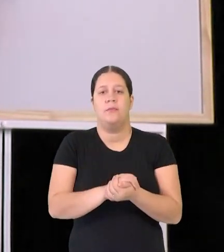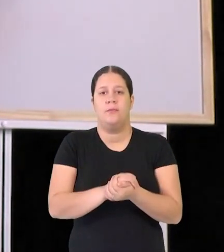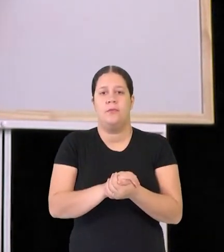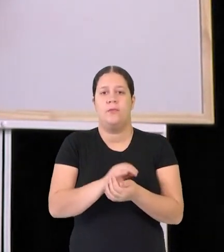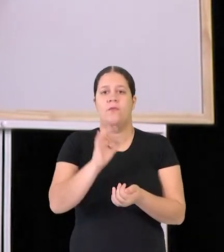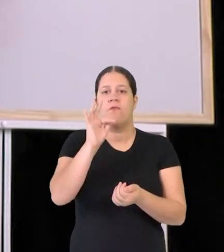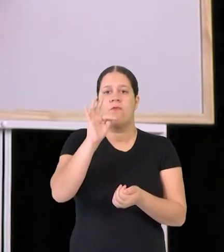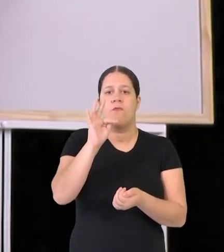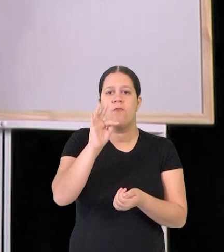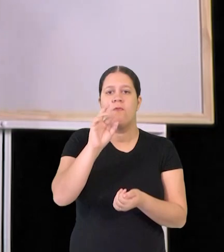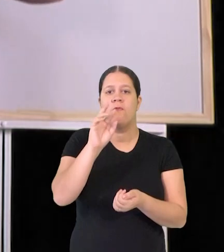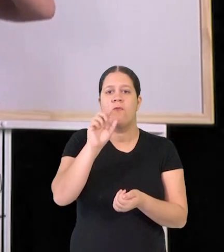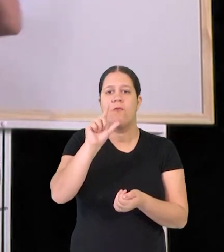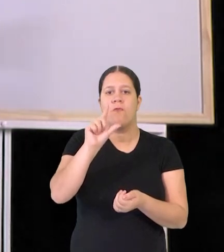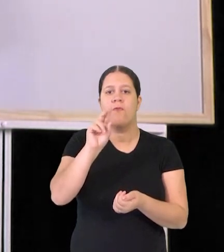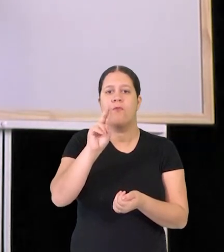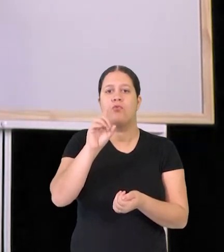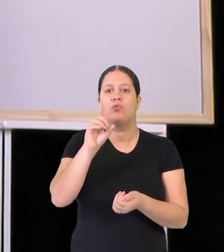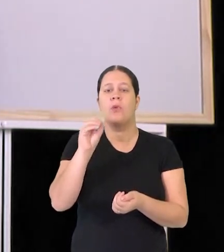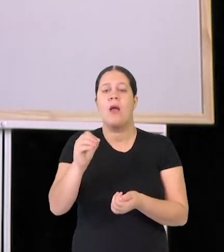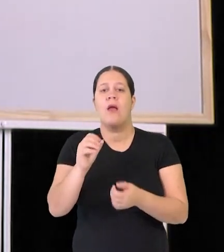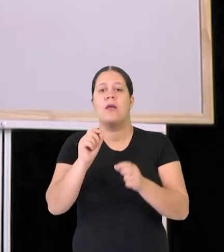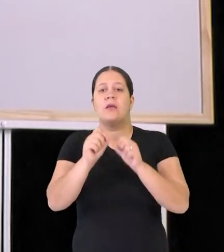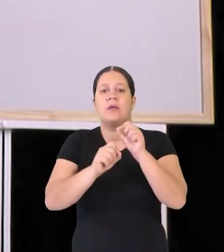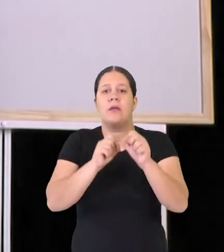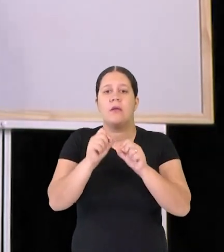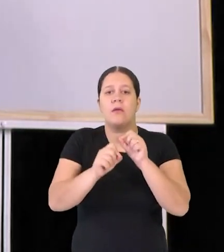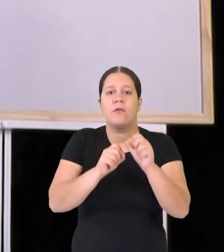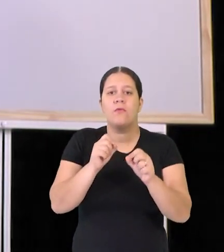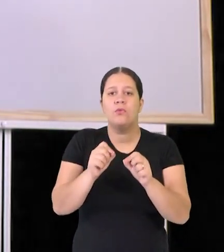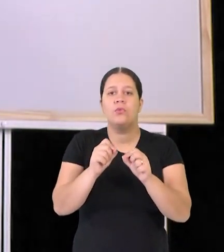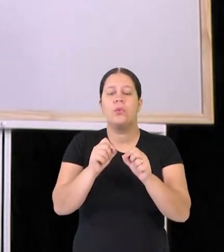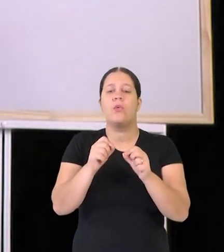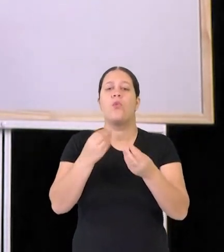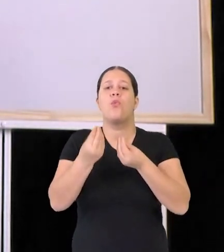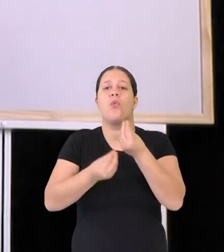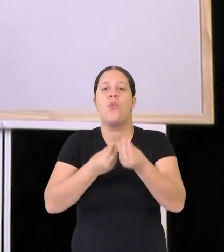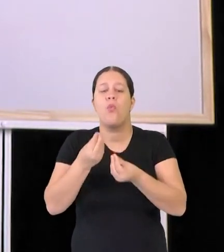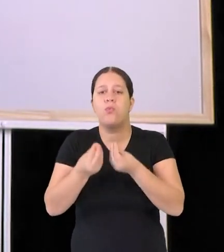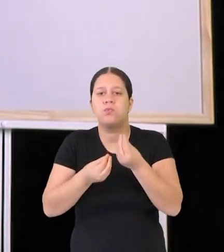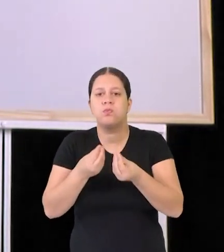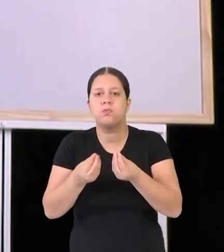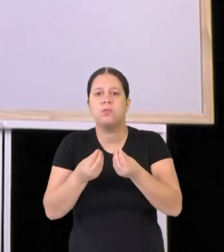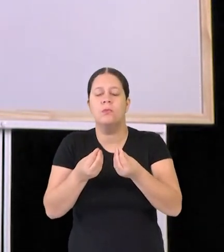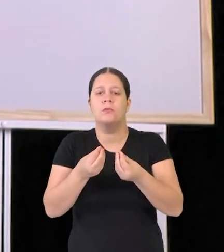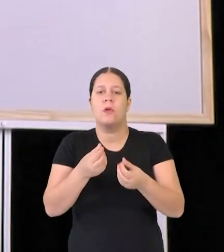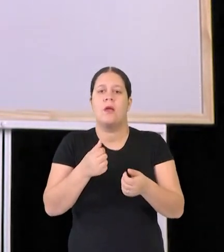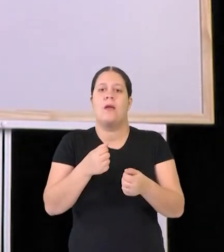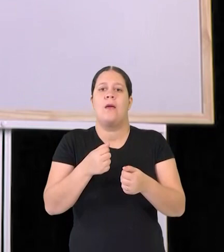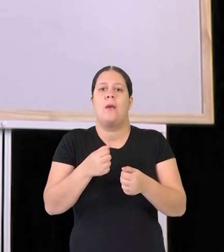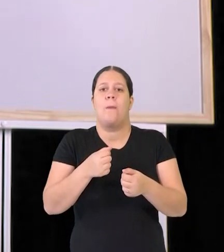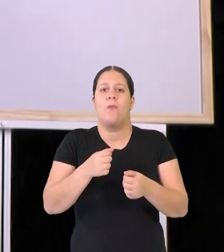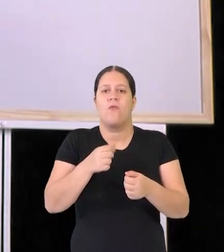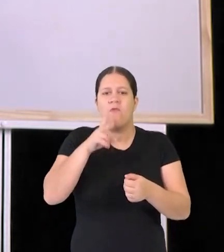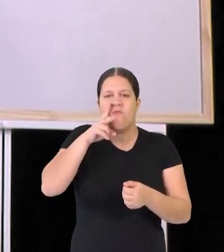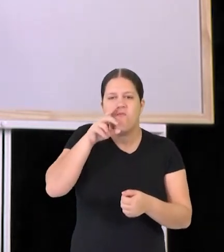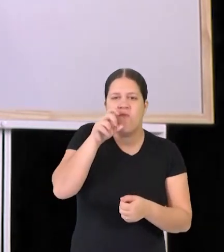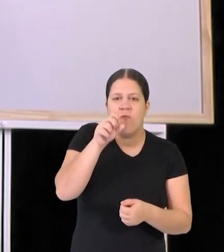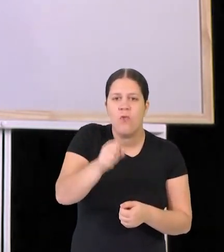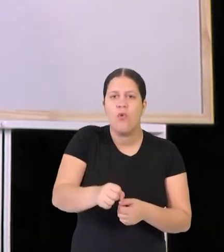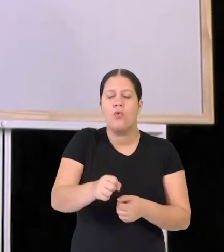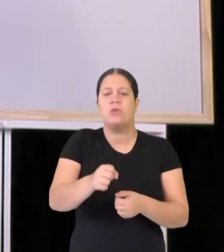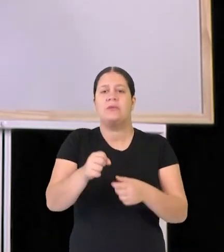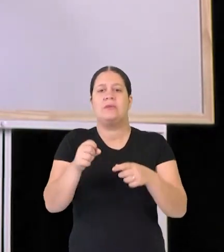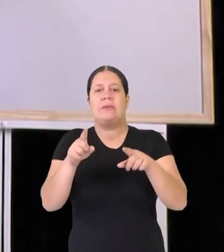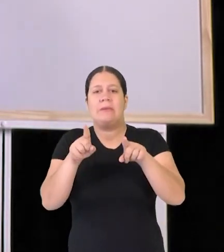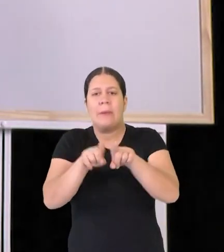tu não pode esquecer, a pressão exercida por um fluido, a pressão total exercida não somente pelo